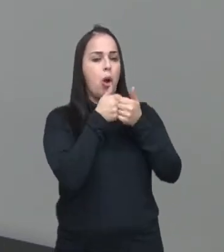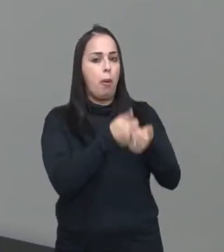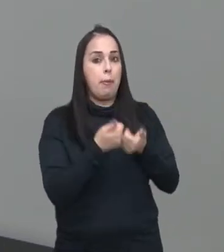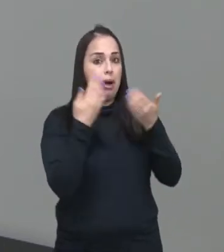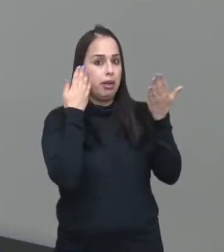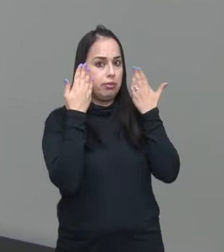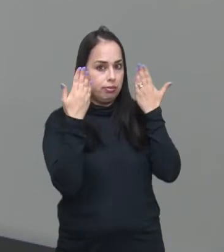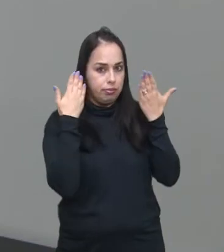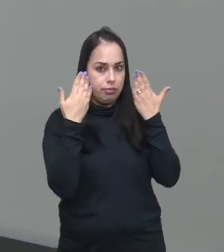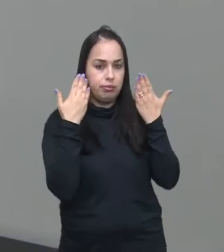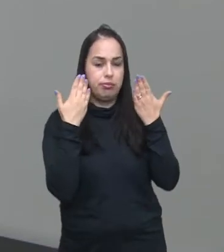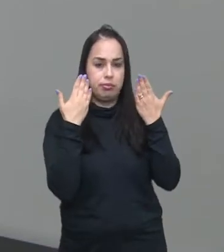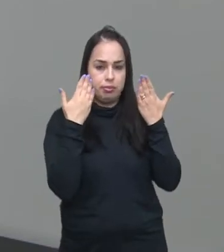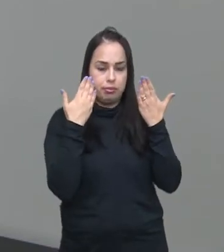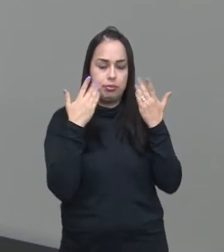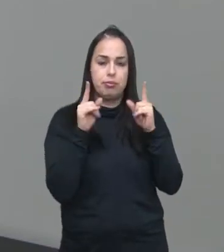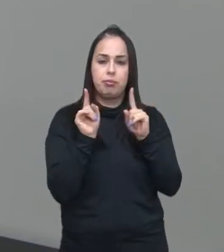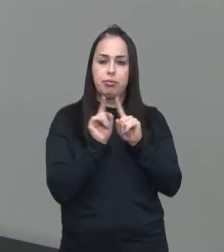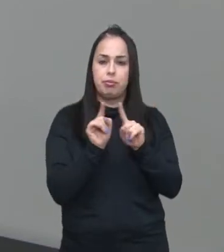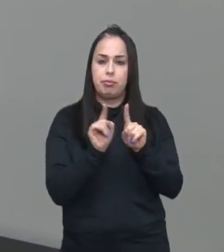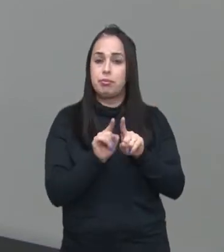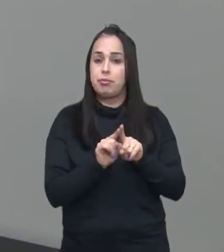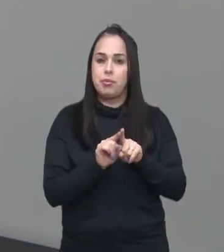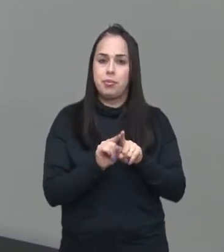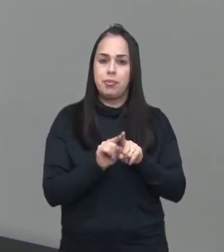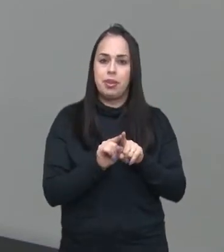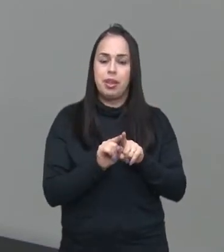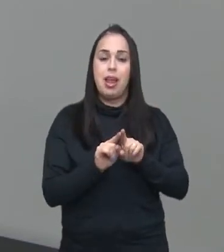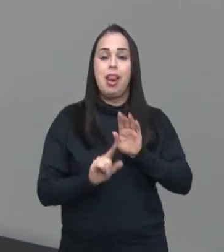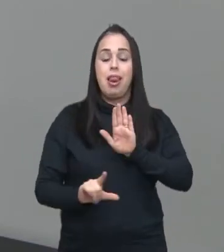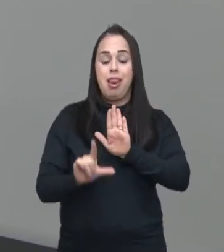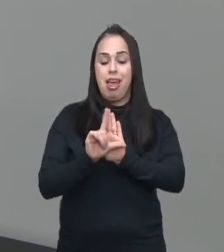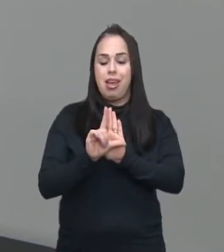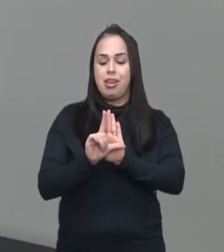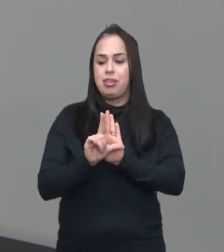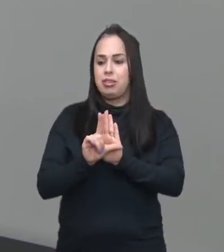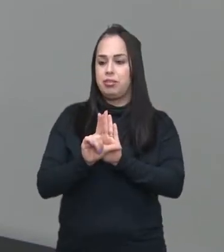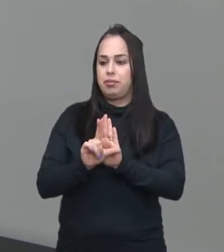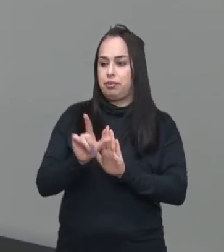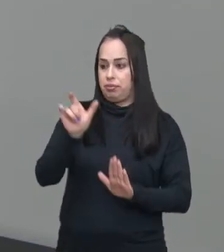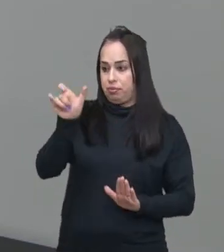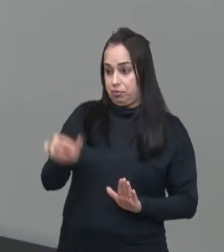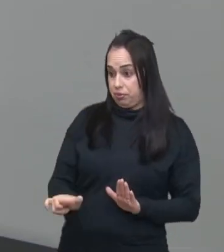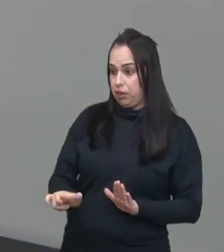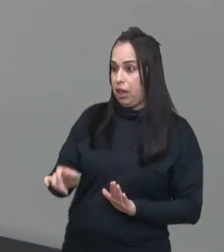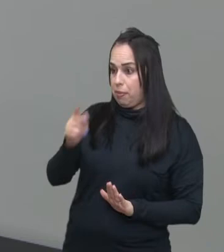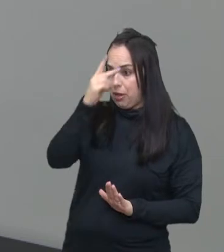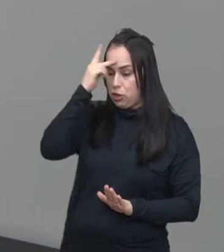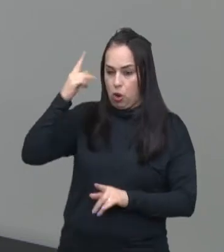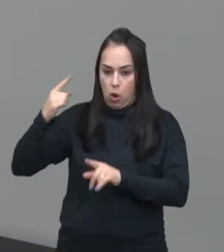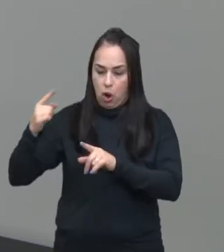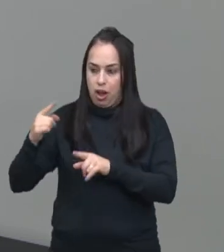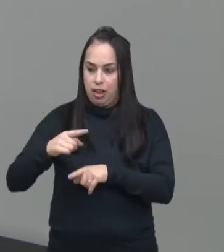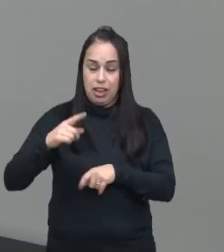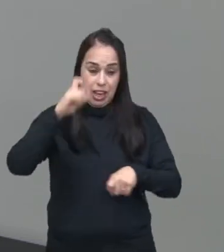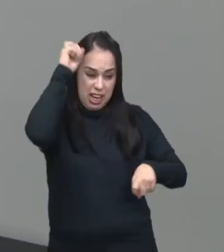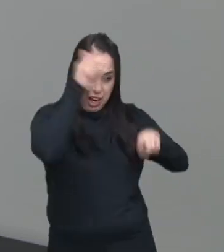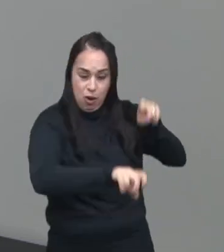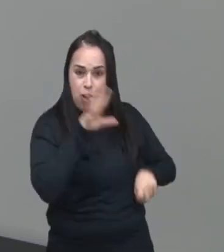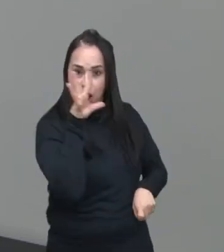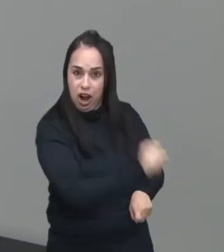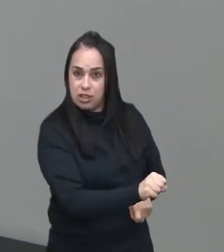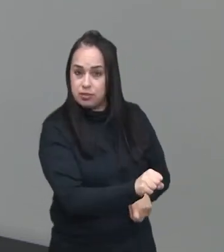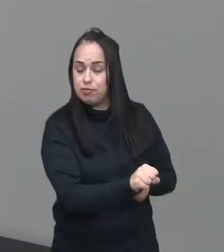psicológico, acompanhamento psicológico dessa criança e também leis punitivas para o